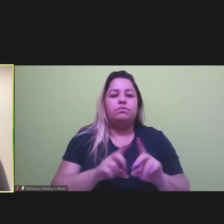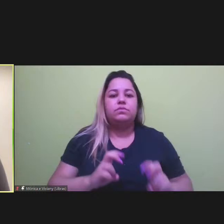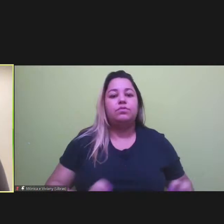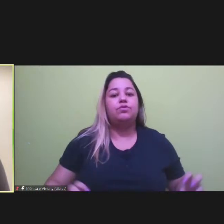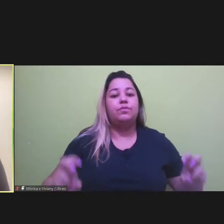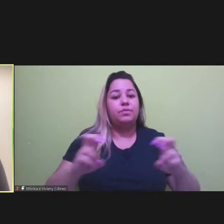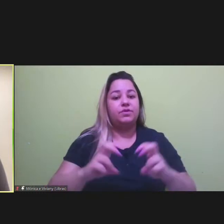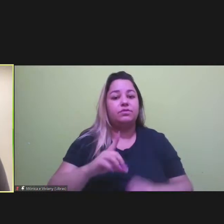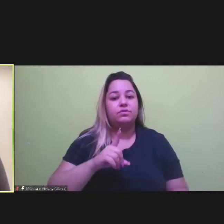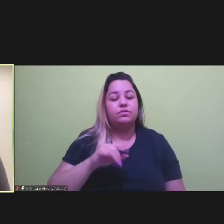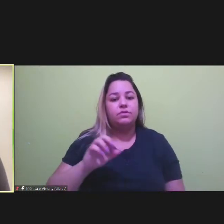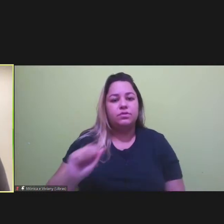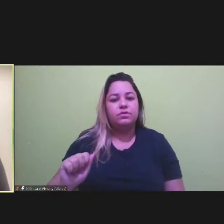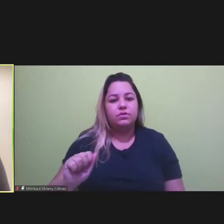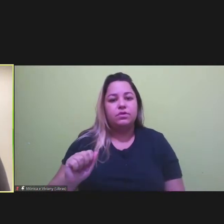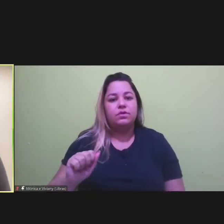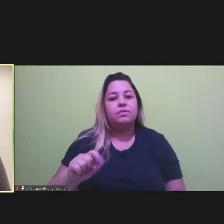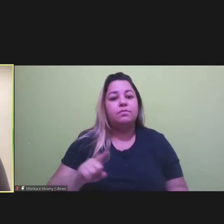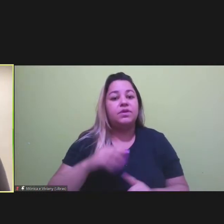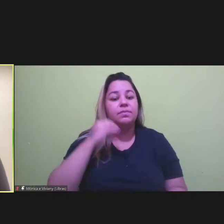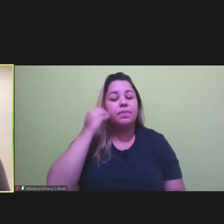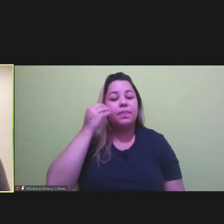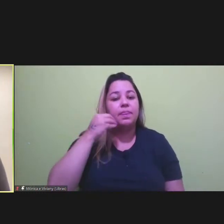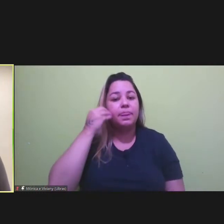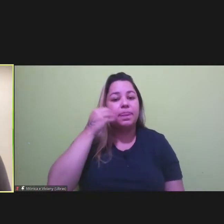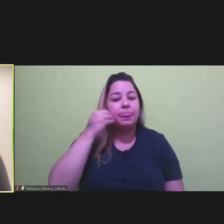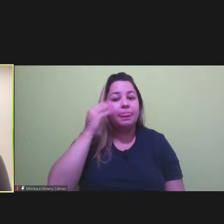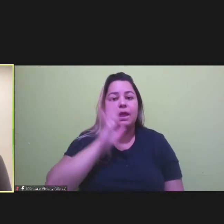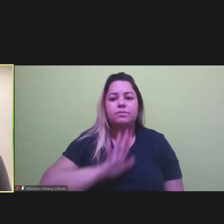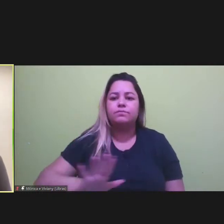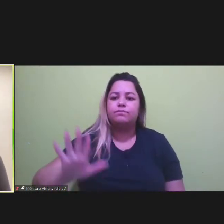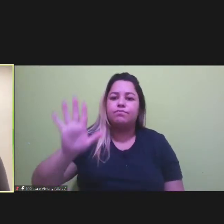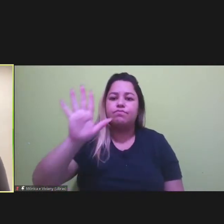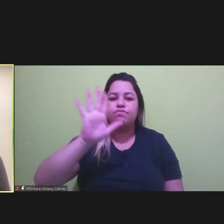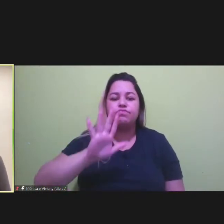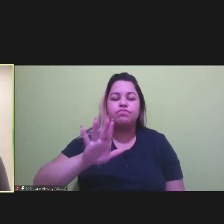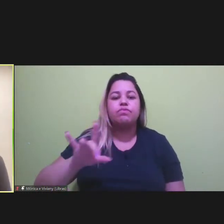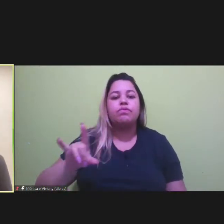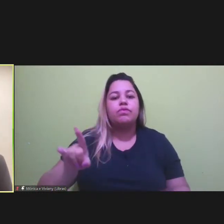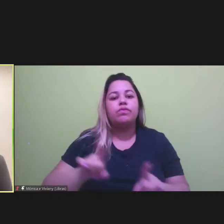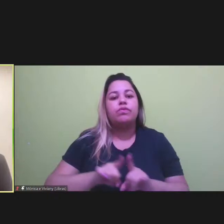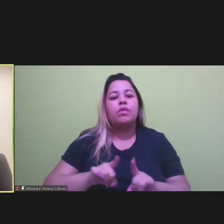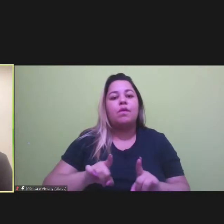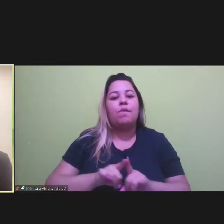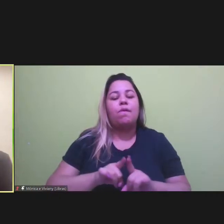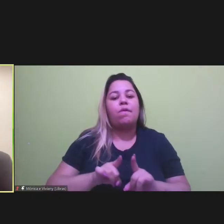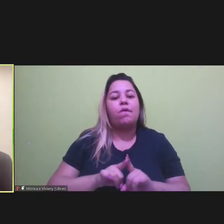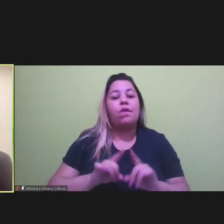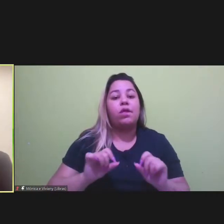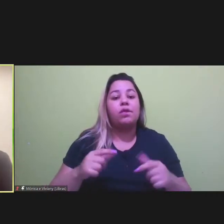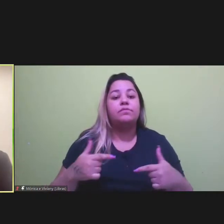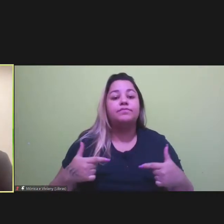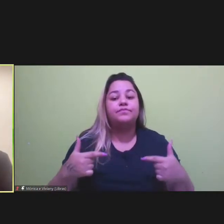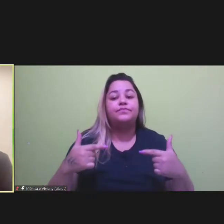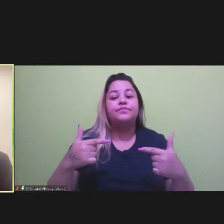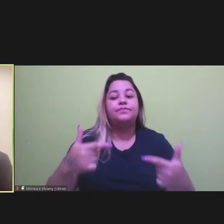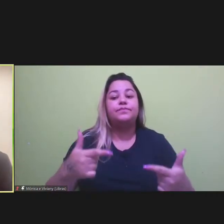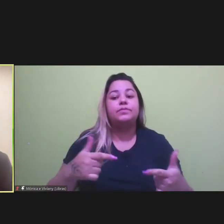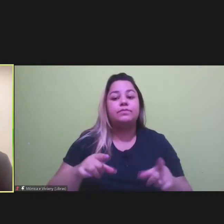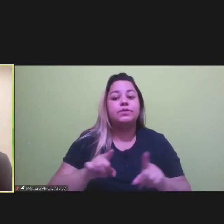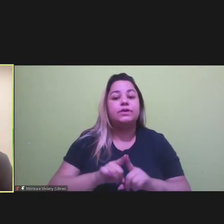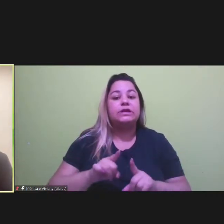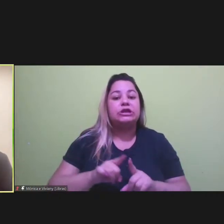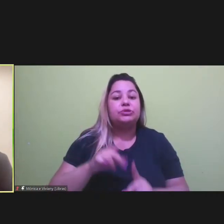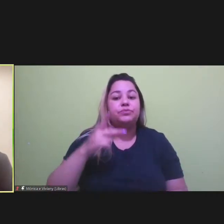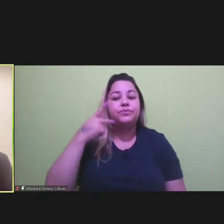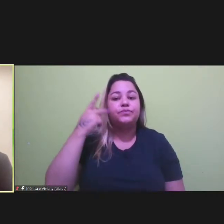the presentation, and we're going to start the international and national experiences concerning action, challenges,